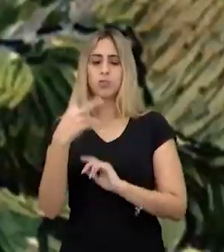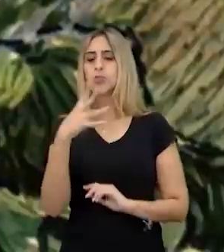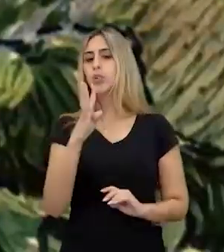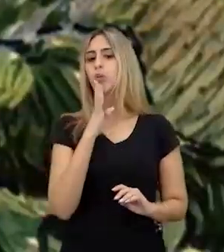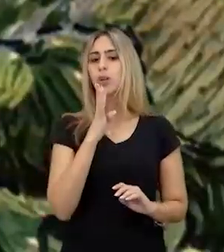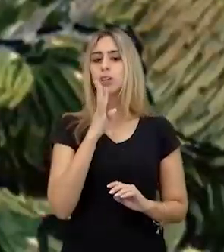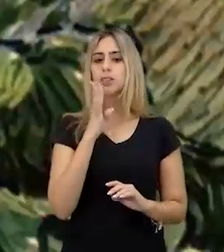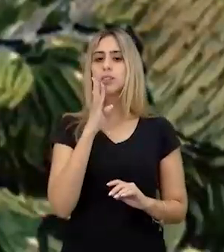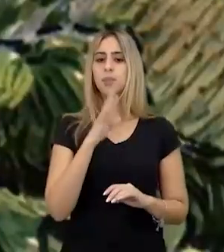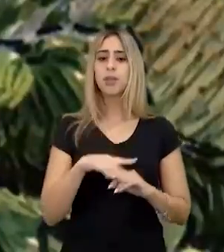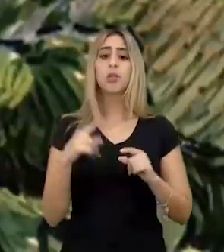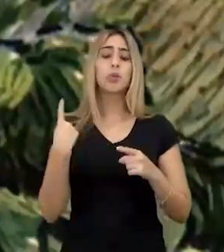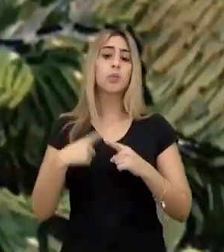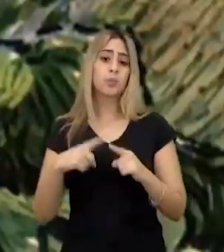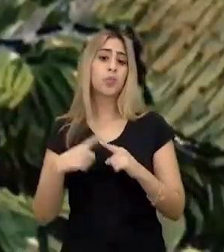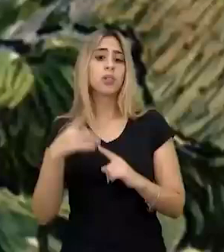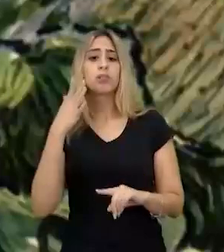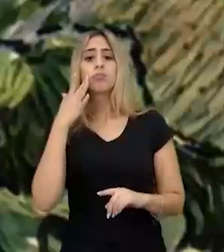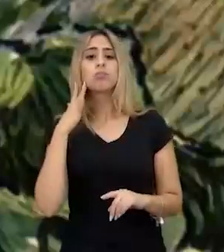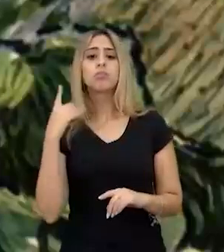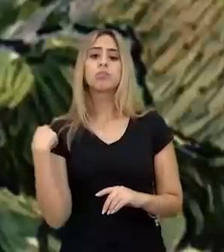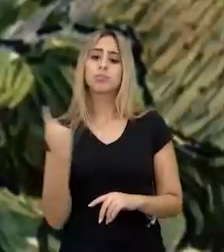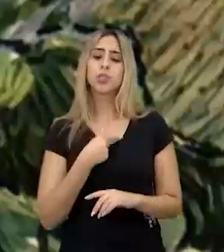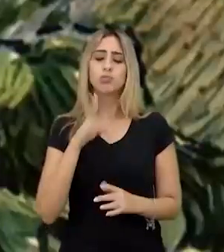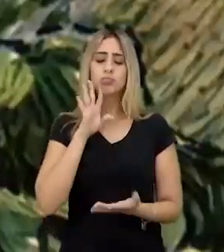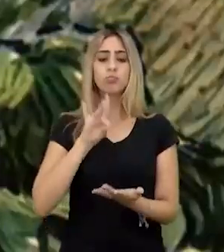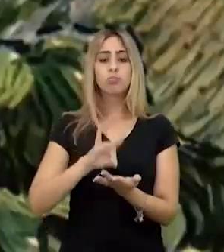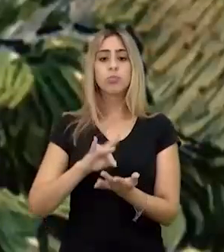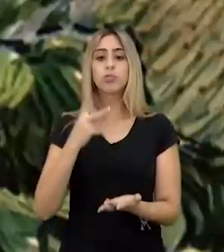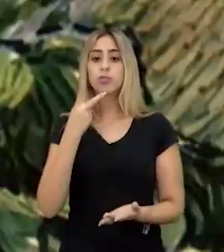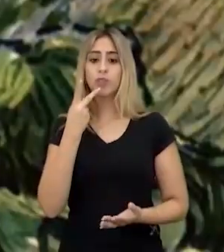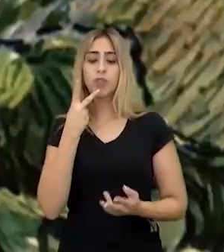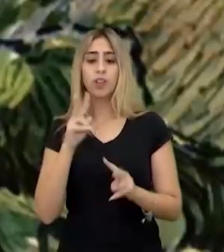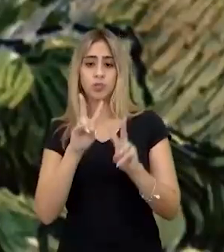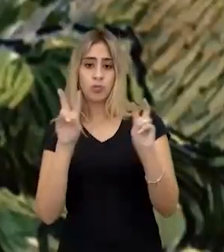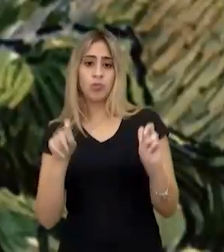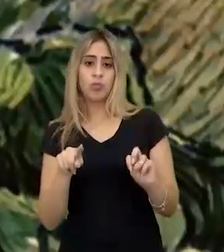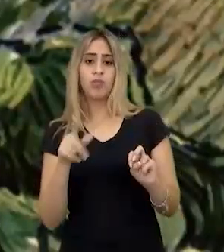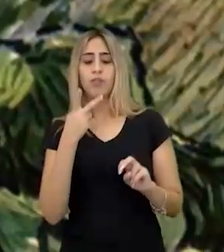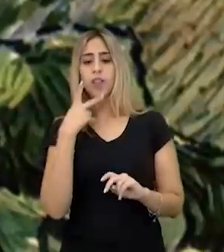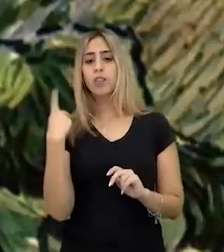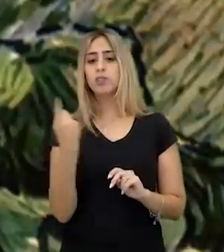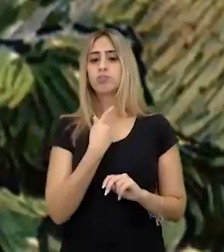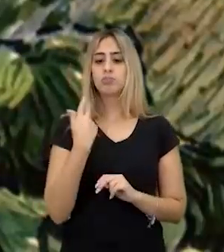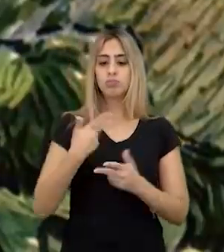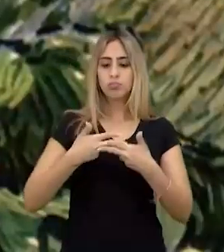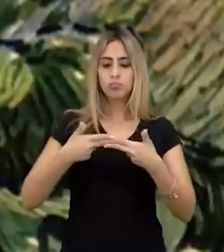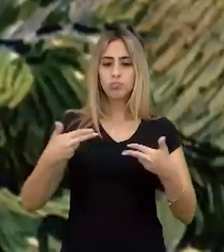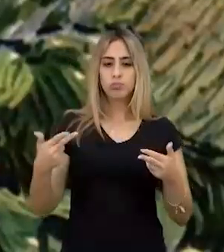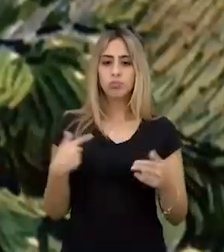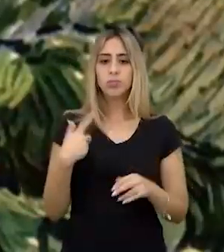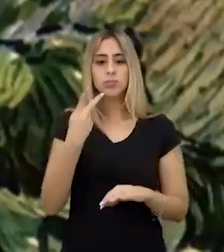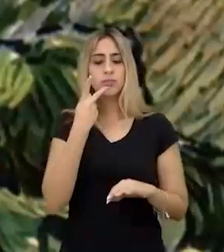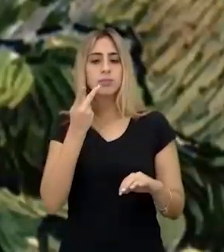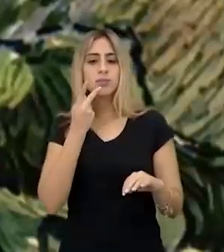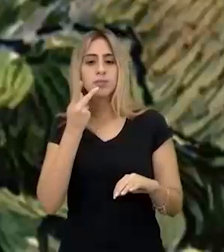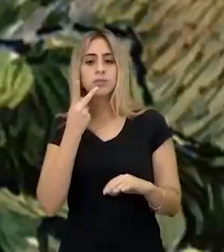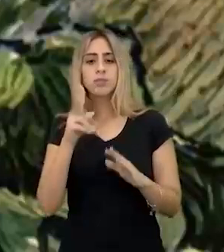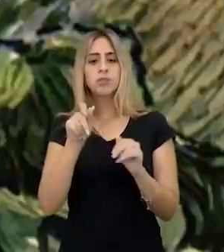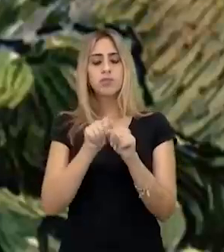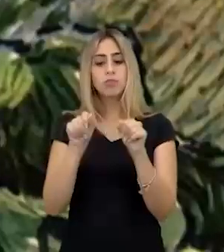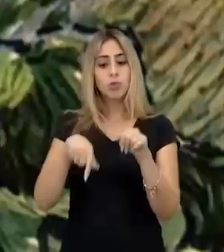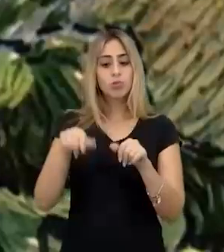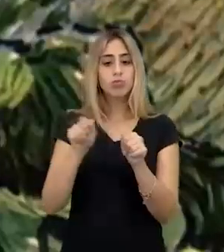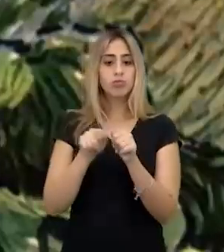conhecimento acadêmico. Por quê, gente? Porque a gente realmente vai falar disso, vai falar sobre as nossas impressões. Hoje nós vamos fazer algumas